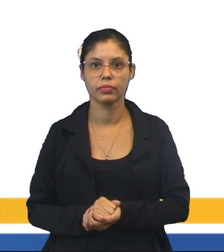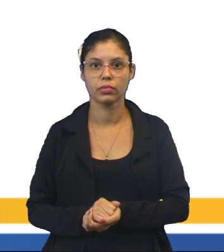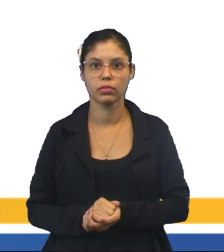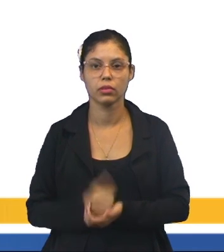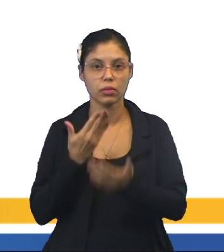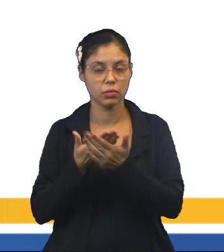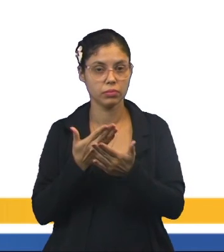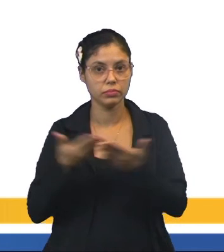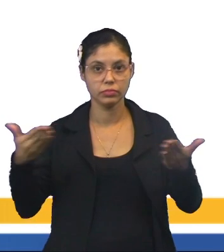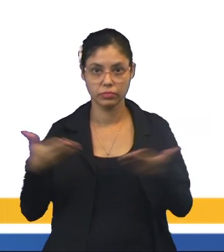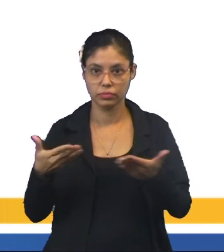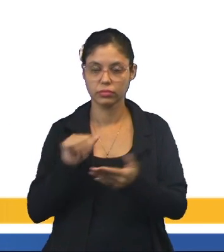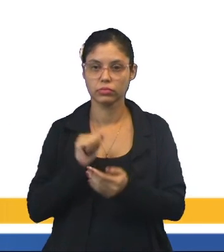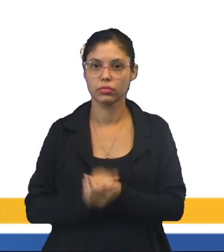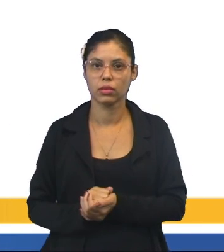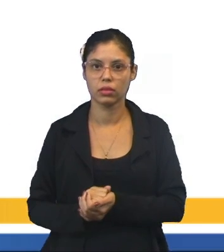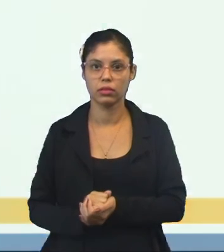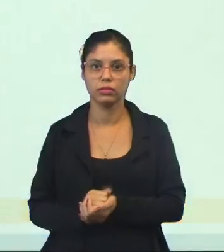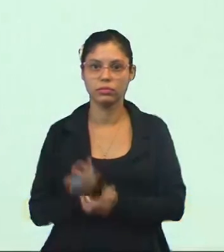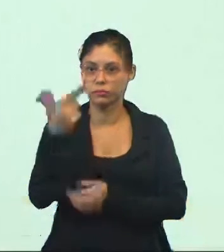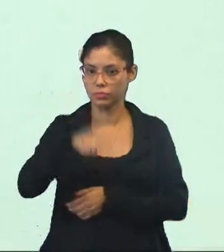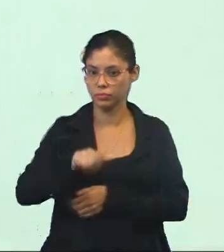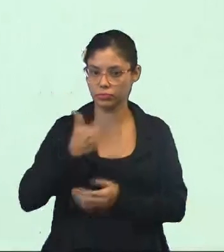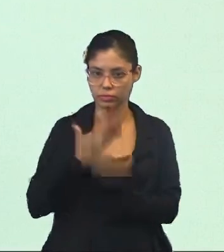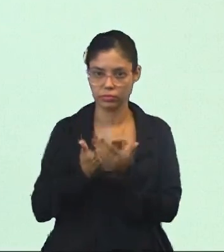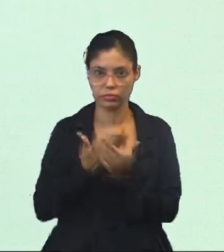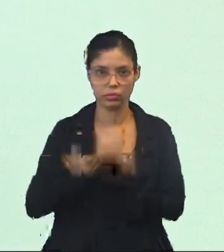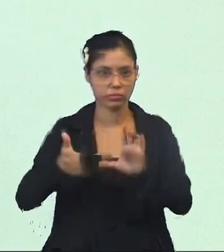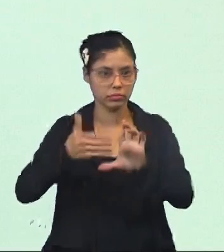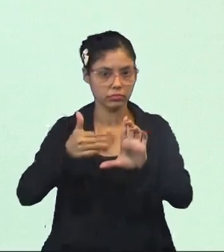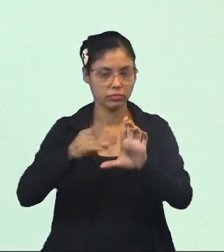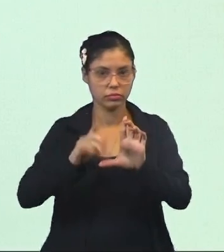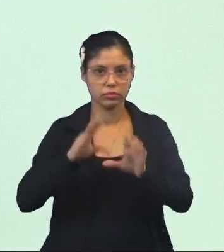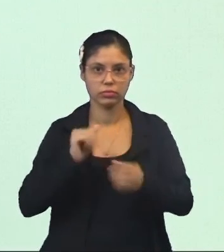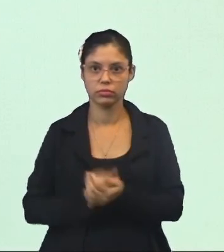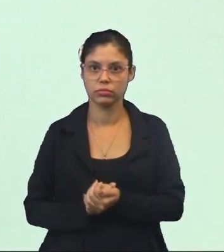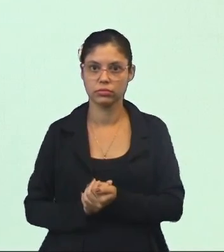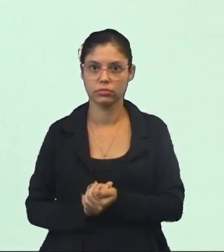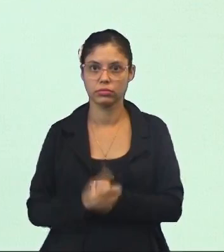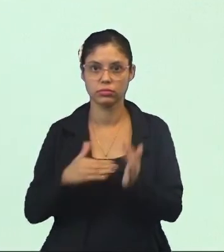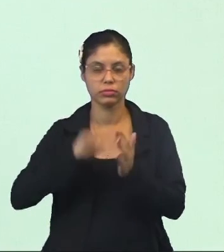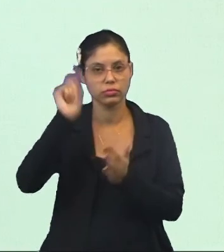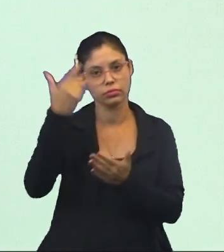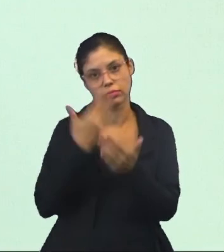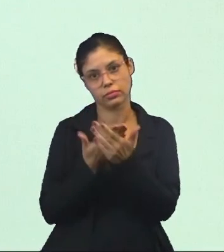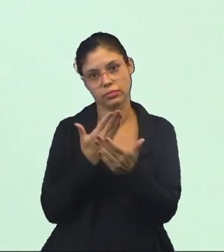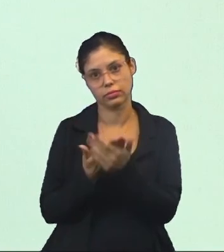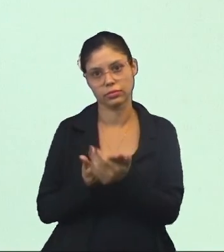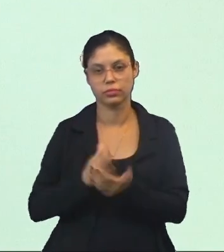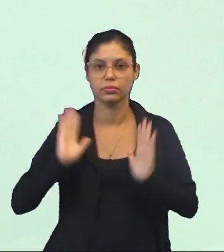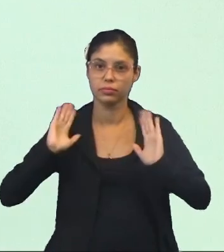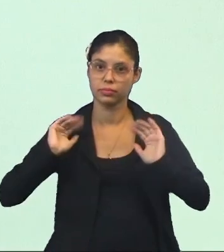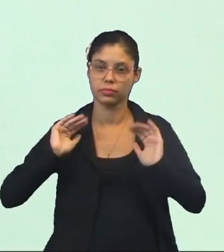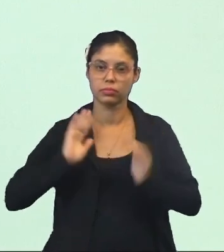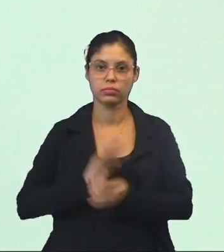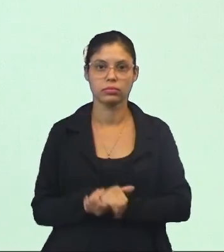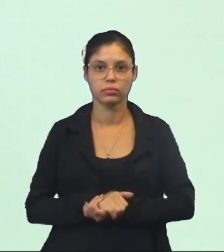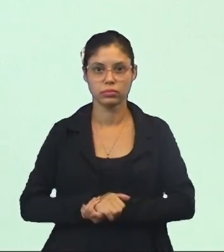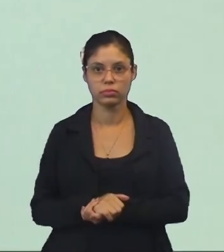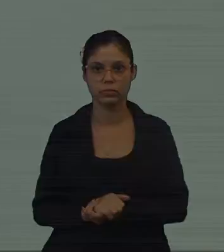Essa foi a nossa aula de hoje. Para rever essa aula, acesse a plataforma Eduque e até a próxima aula.